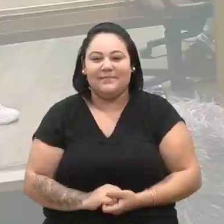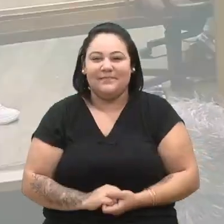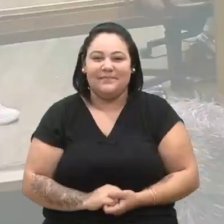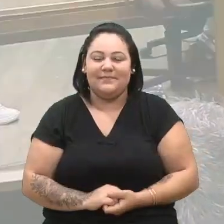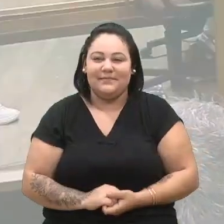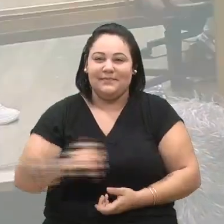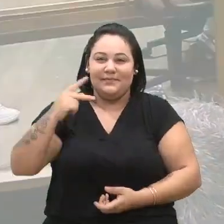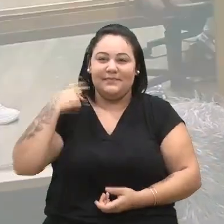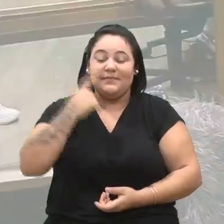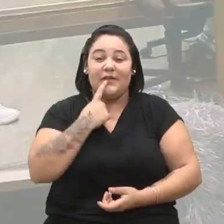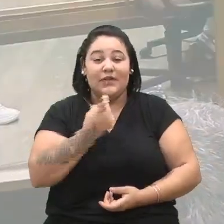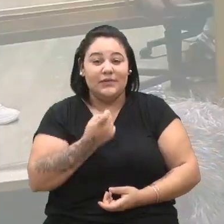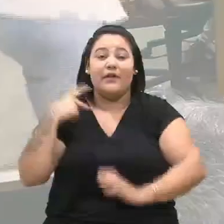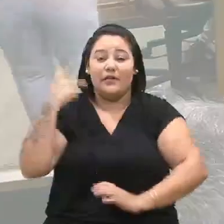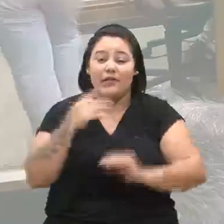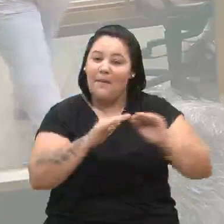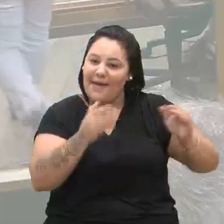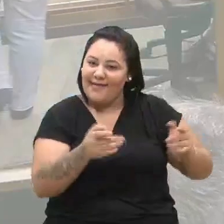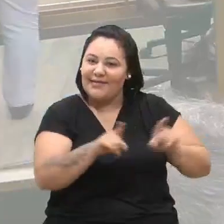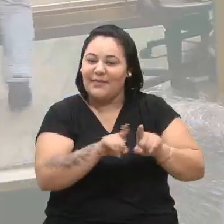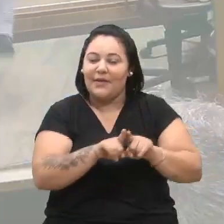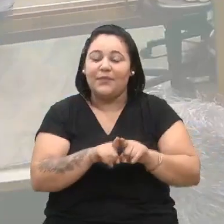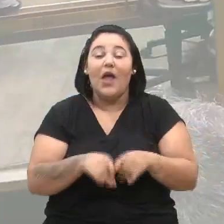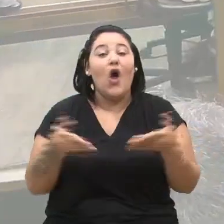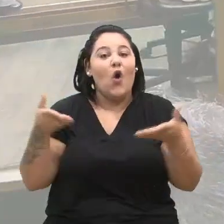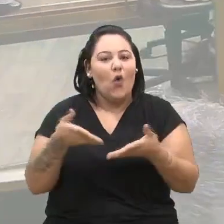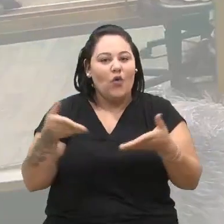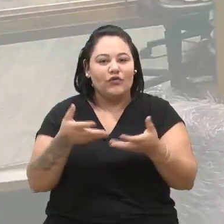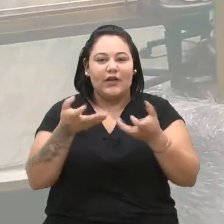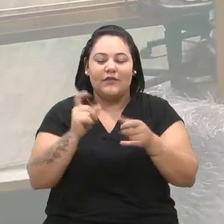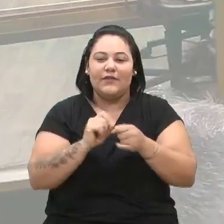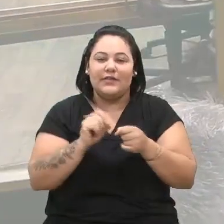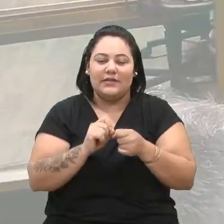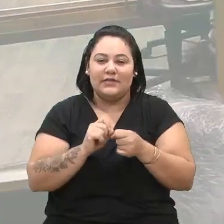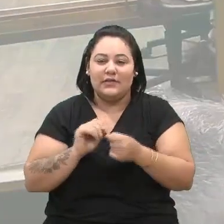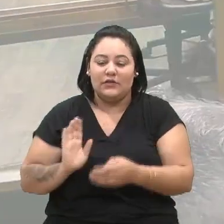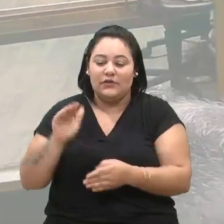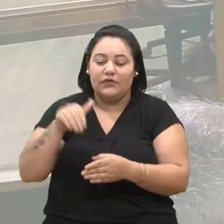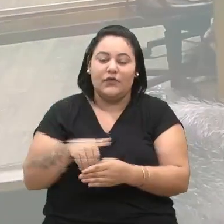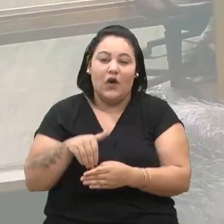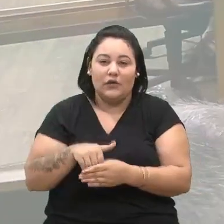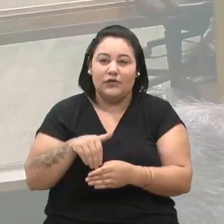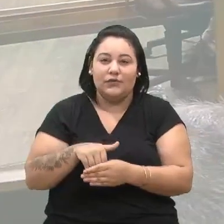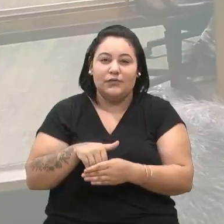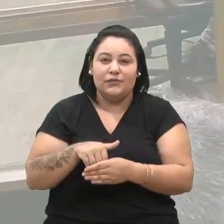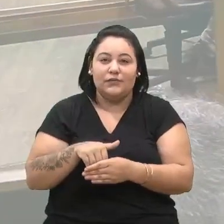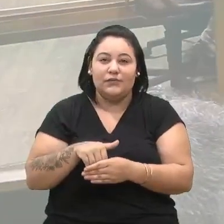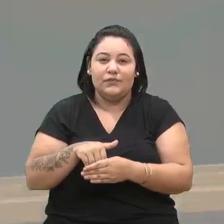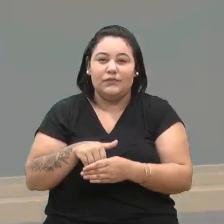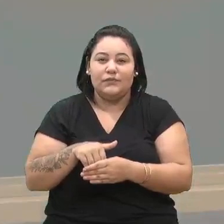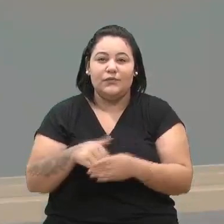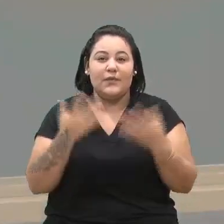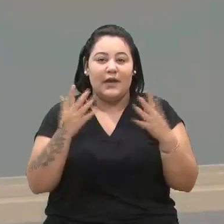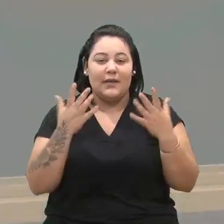Vereadora Rose, com a palavra. Bom dia, bom dia. Fazer um voto de louvor à antiga, Associação de